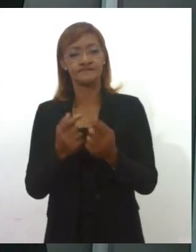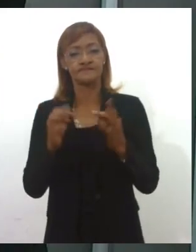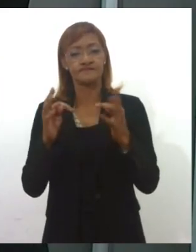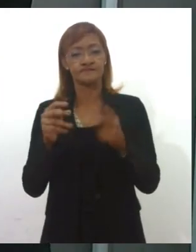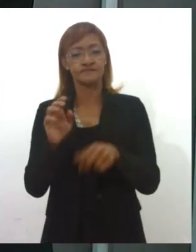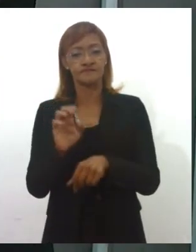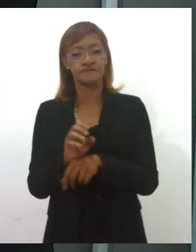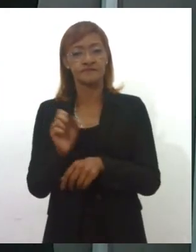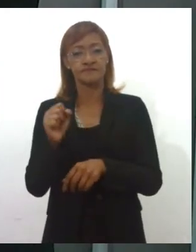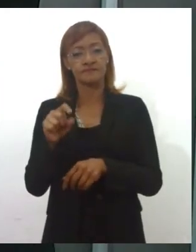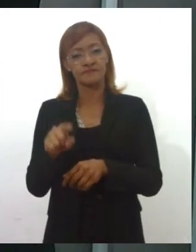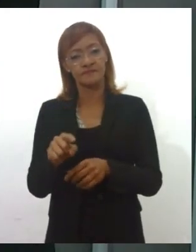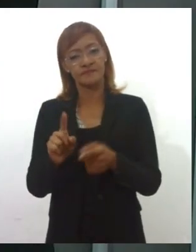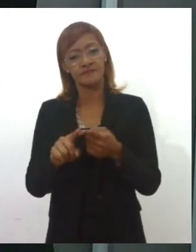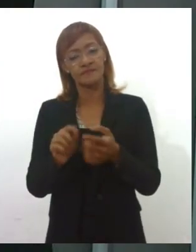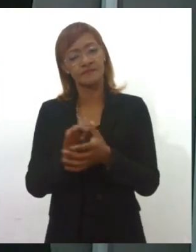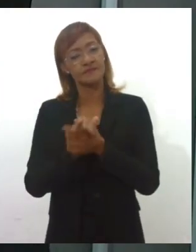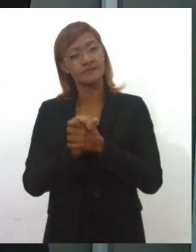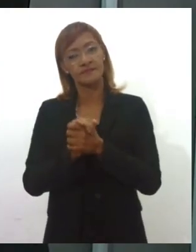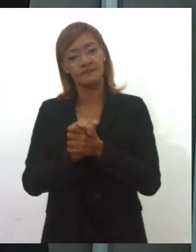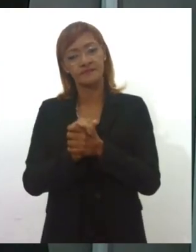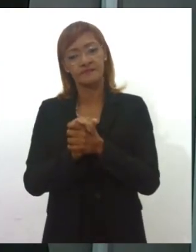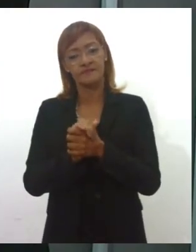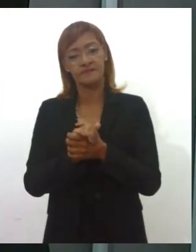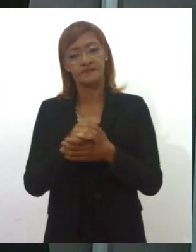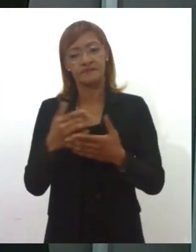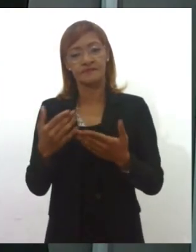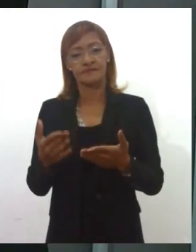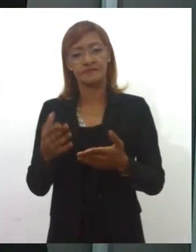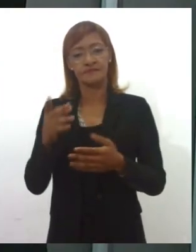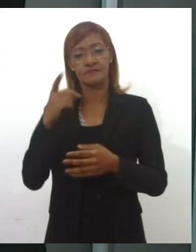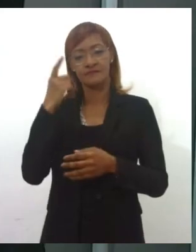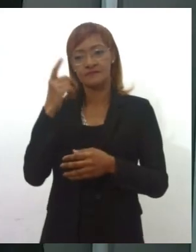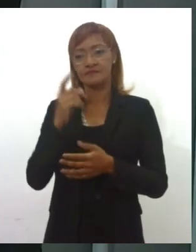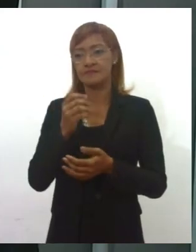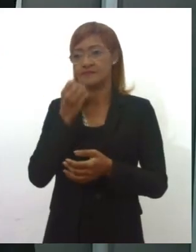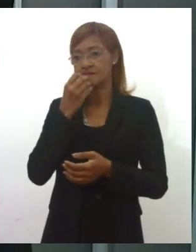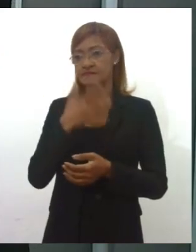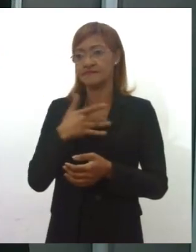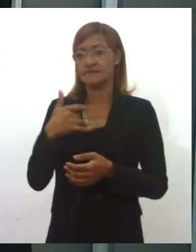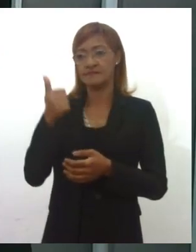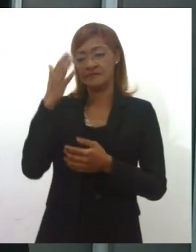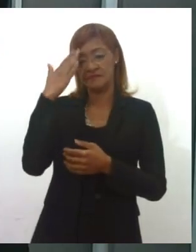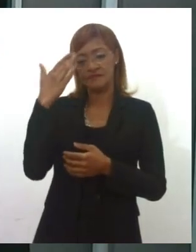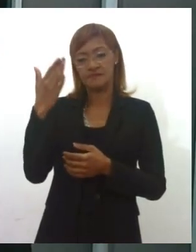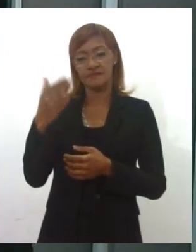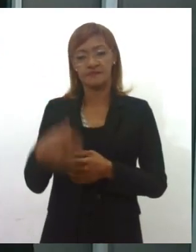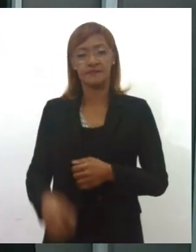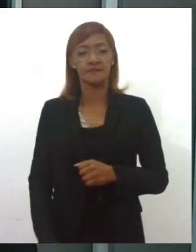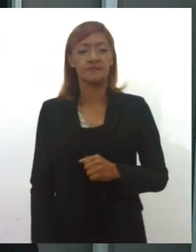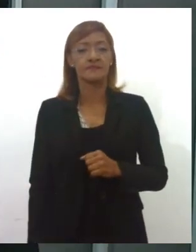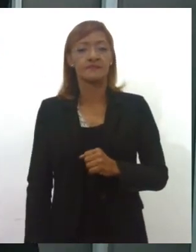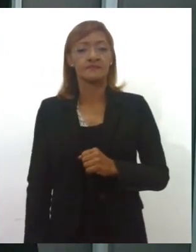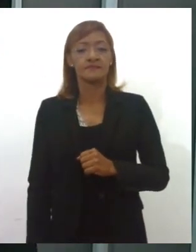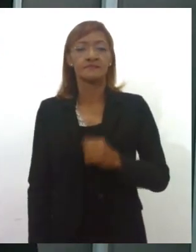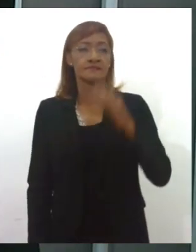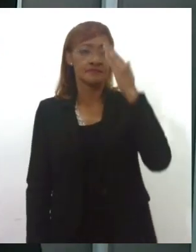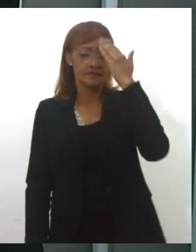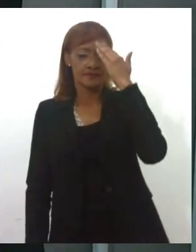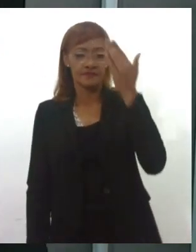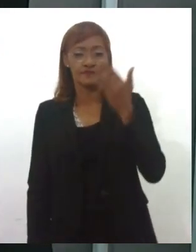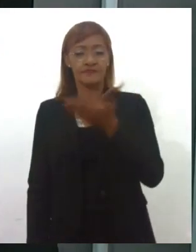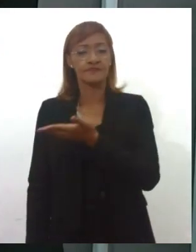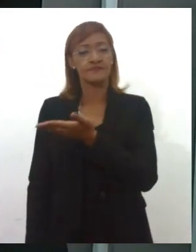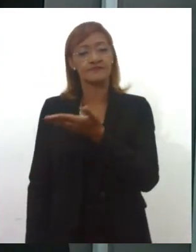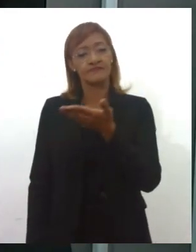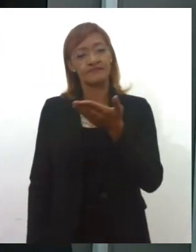o estado de Sergipe parabéns pelo voto feminino e processa deputada bem atuante viu Muito obrigado pela participação Eu que agradeço a